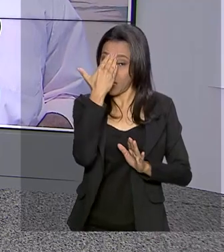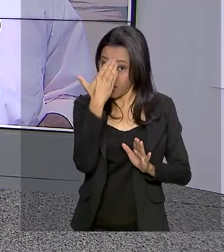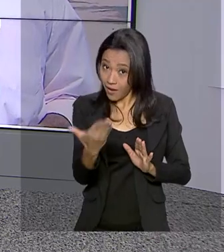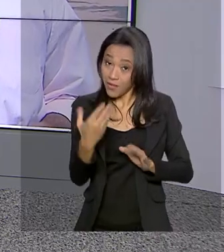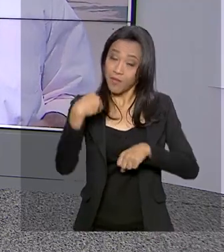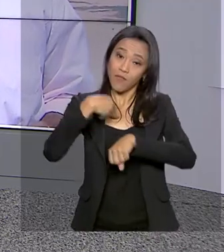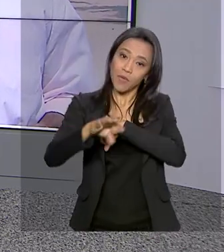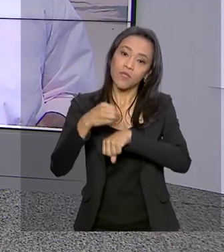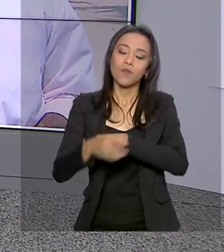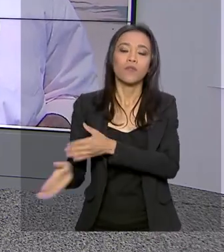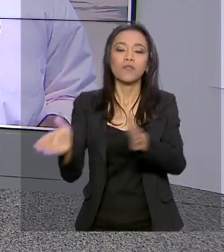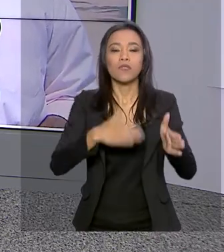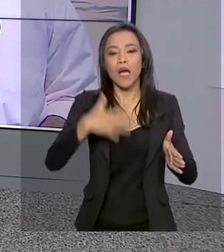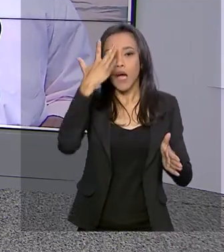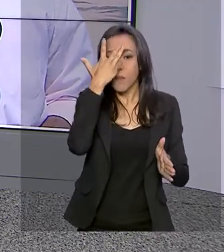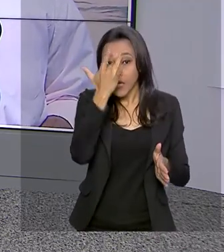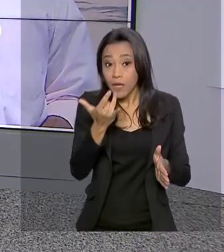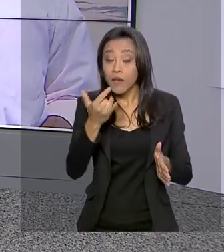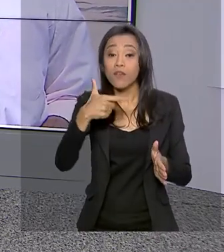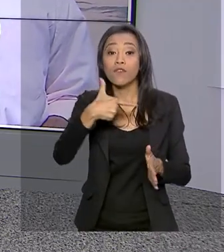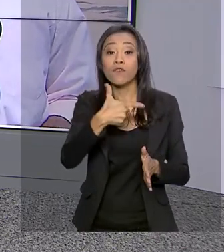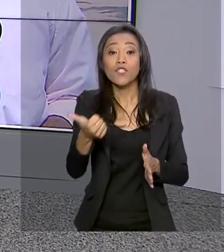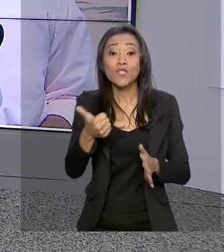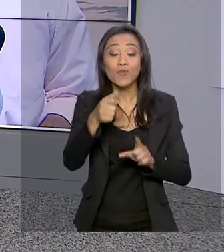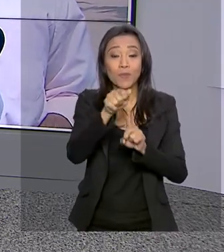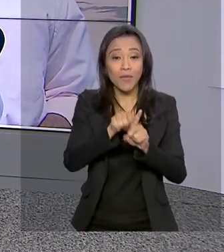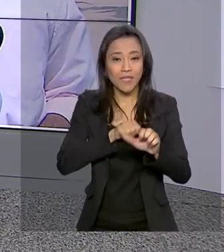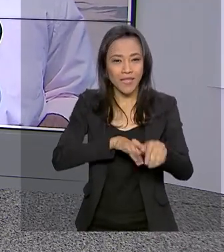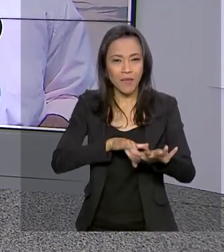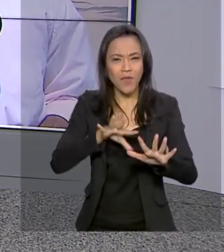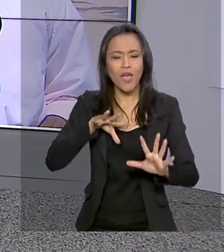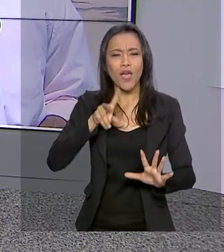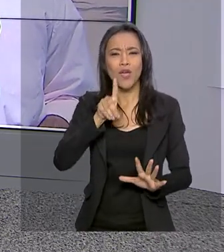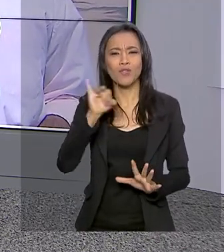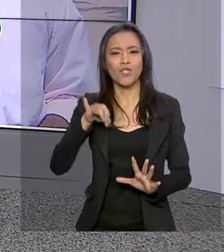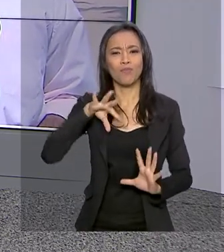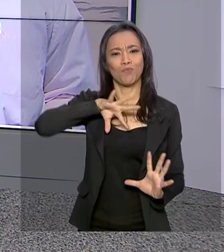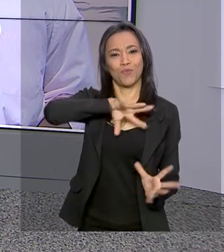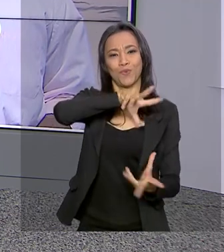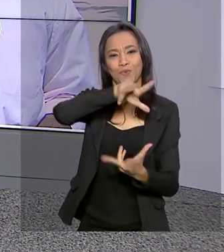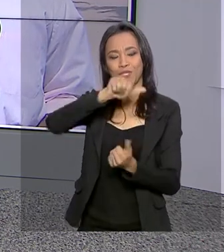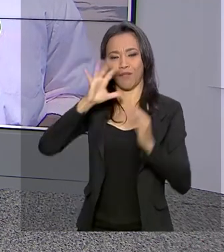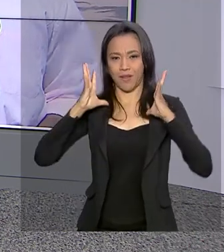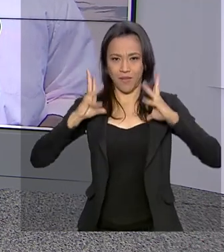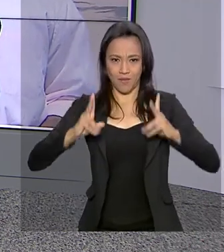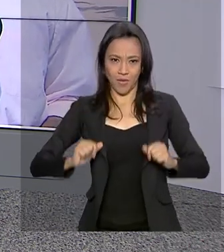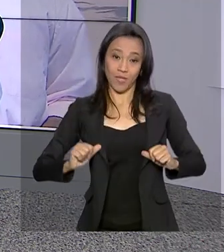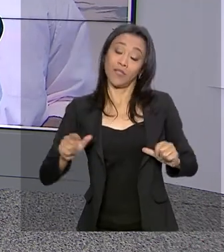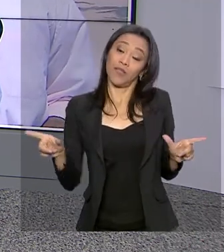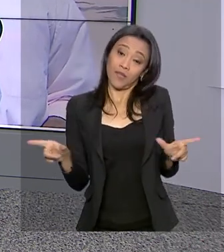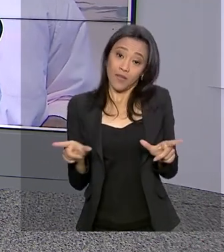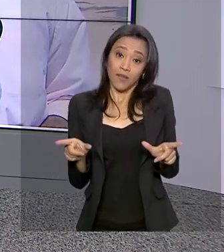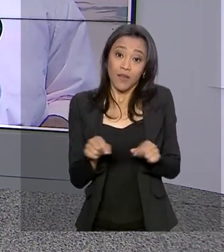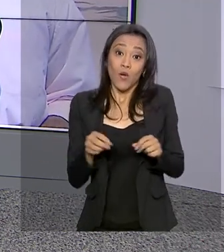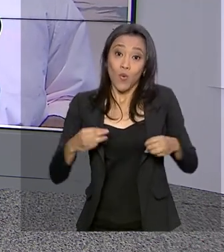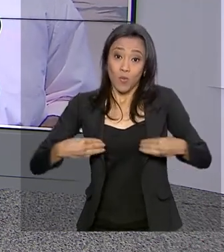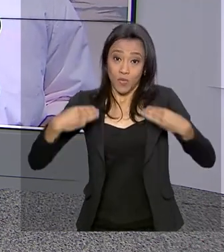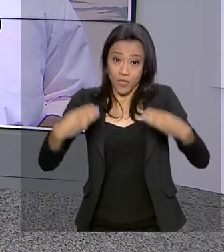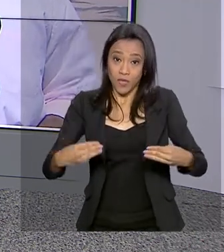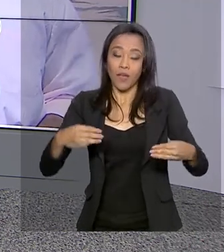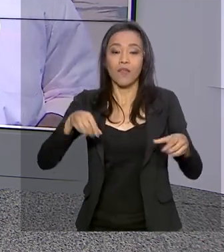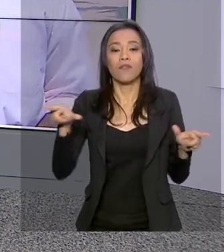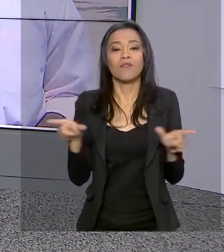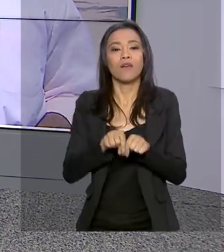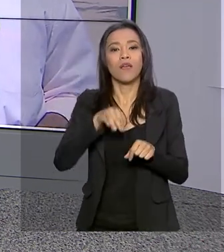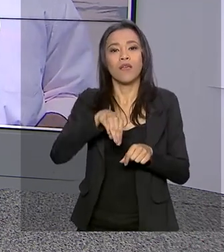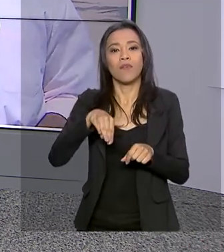e amanhã 21 de setembro dia mundial da limpeza e para comemorar a data o ministério do meio ambiente participa de uma série de eventos